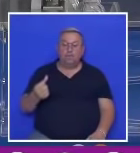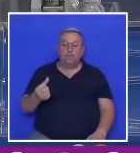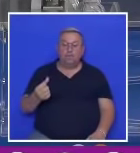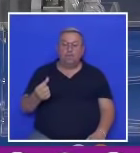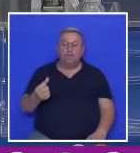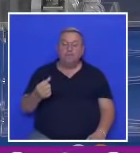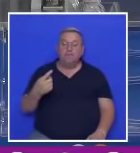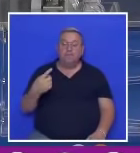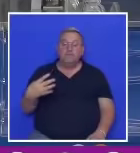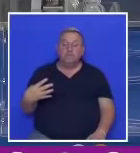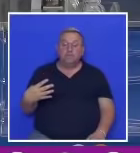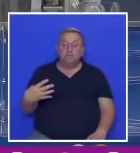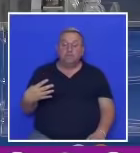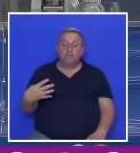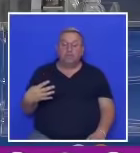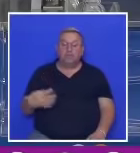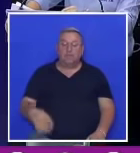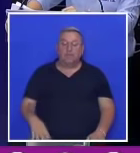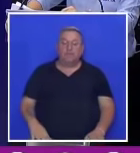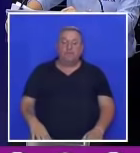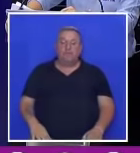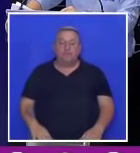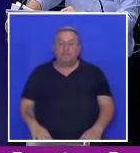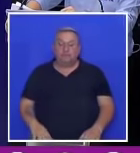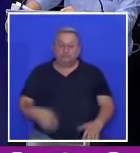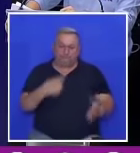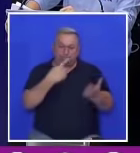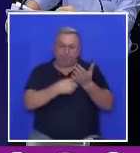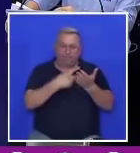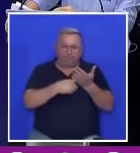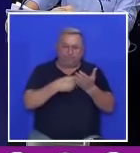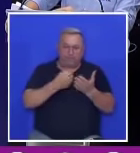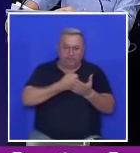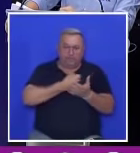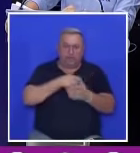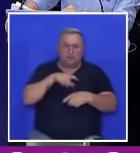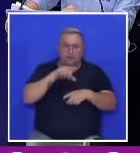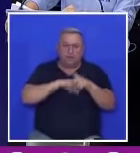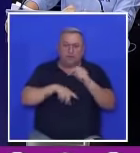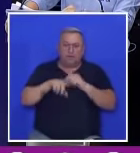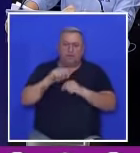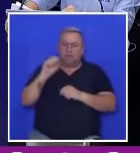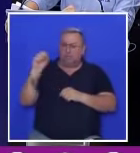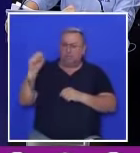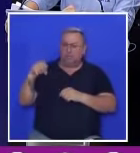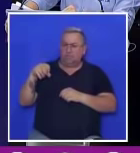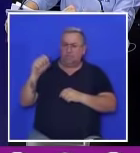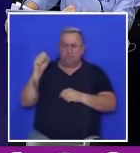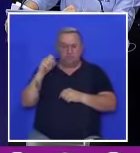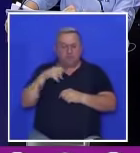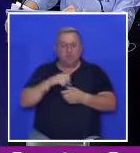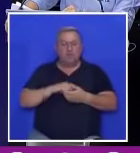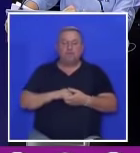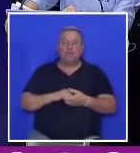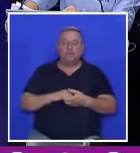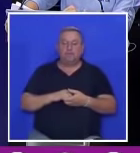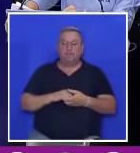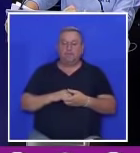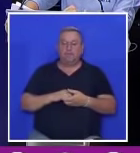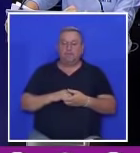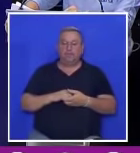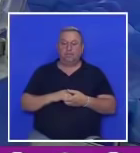06 e 14. As auditoras confirmam os números sorteados na Loto Fácil? Sim, confirmo. Sim,